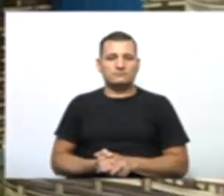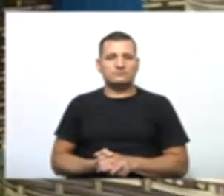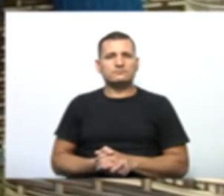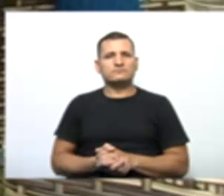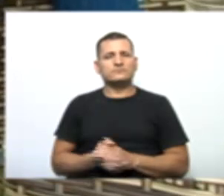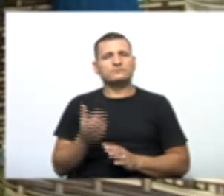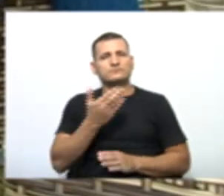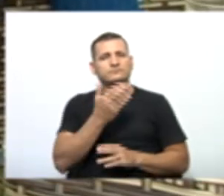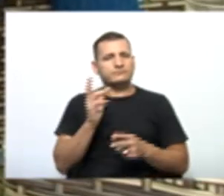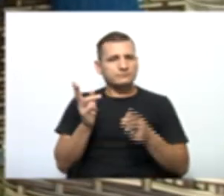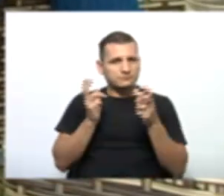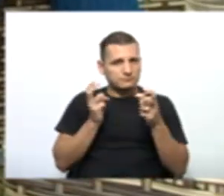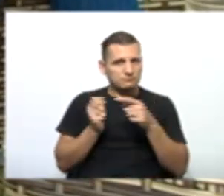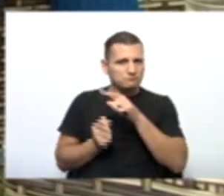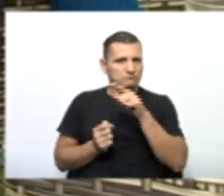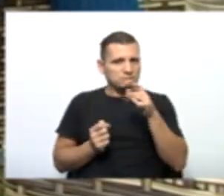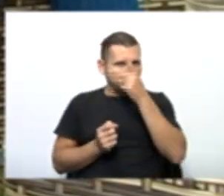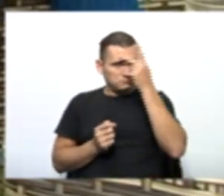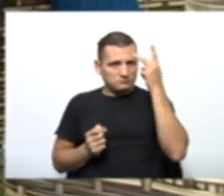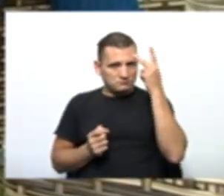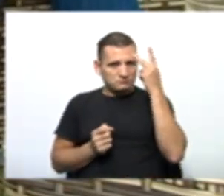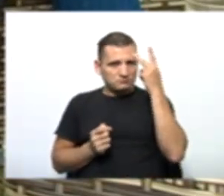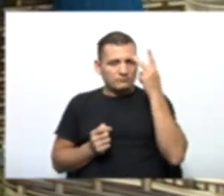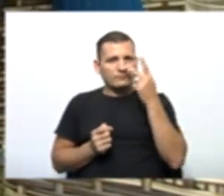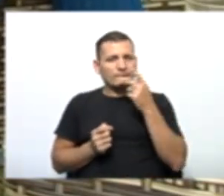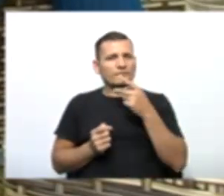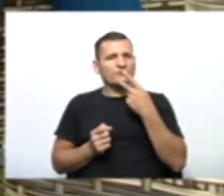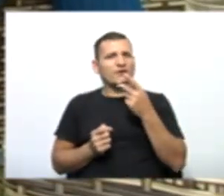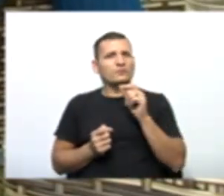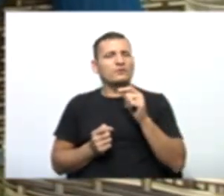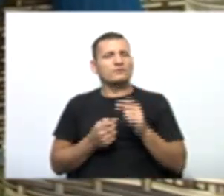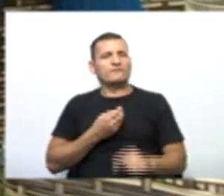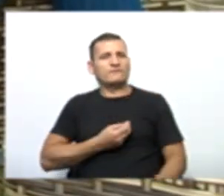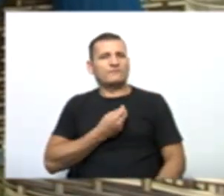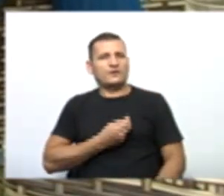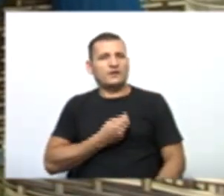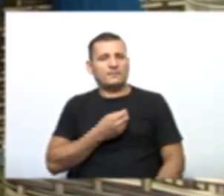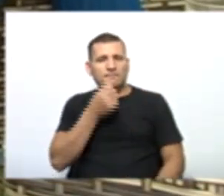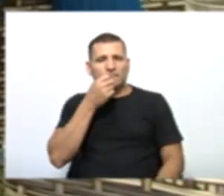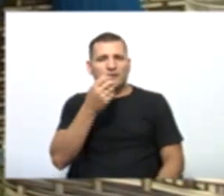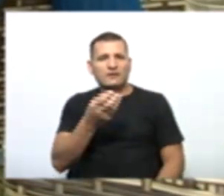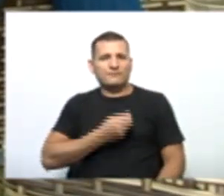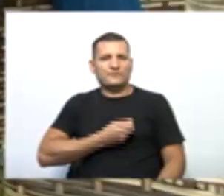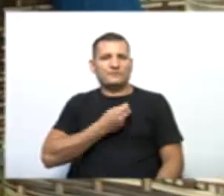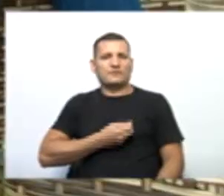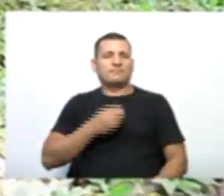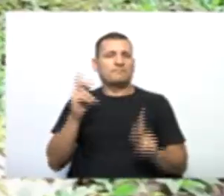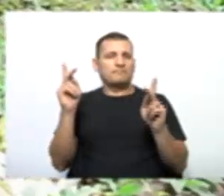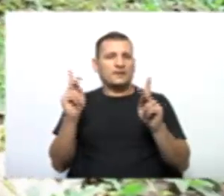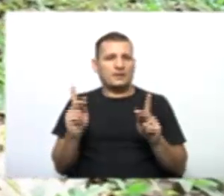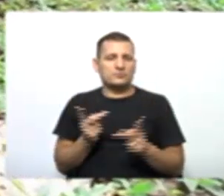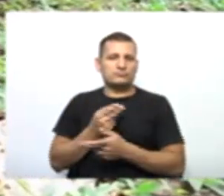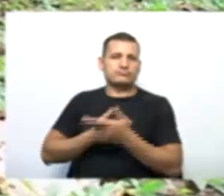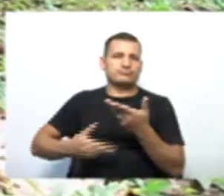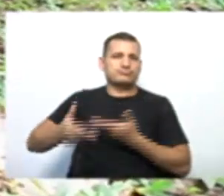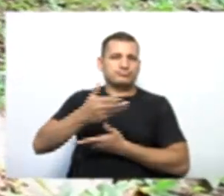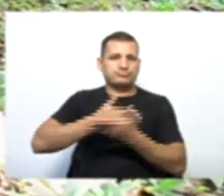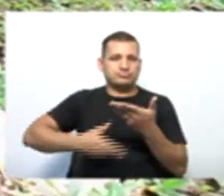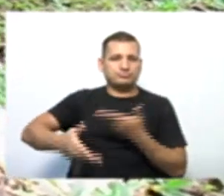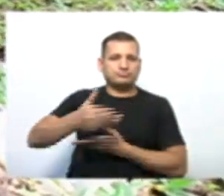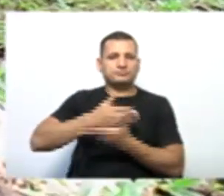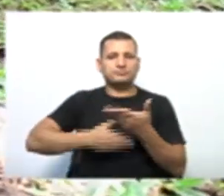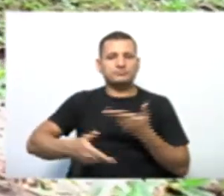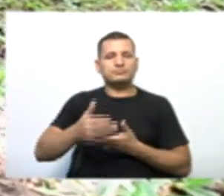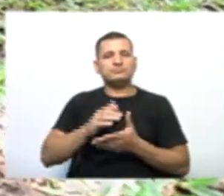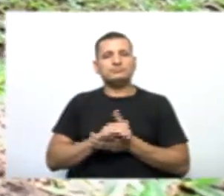Fernanda, como você percebeu, as pessoas falam ainda sobre esse bem viver, viver em harmonia, né? Pensando também através de